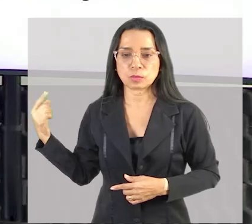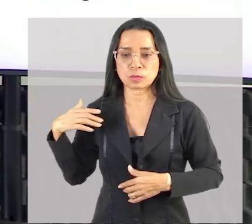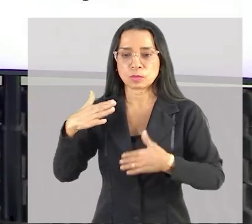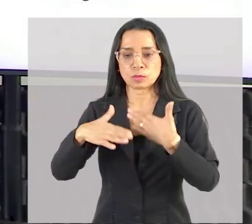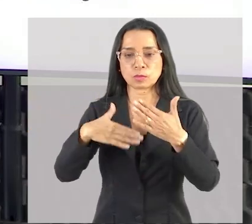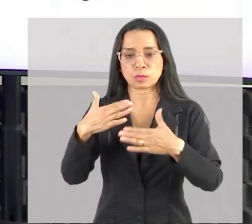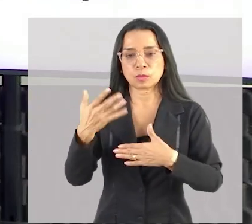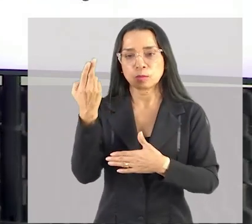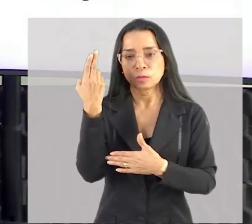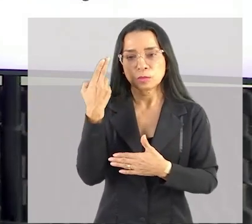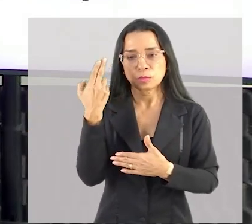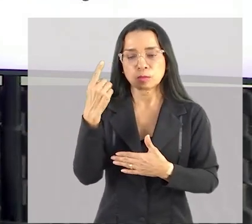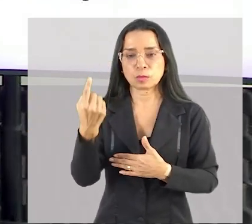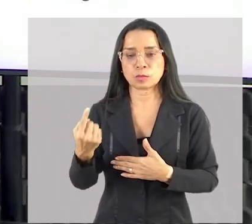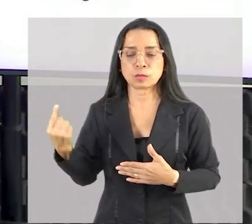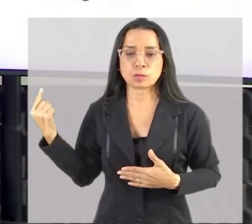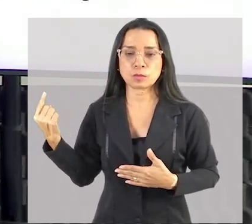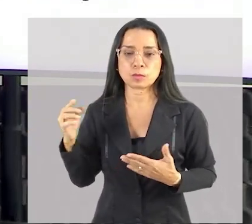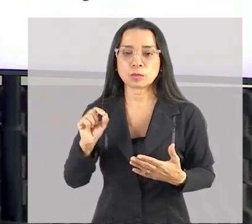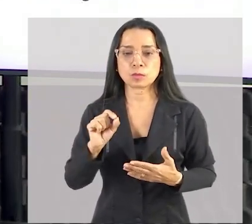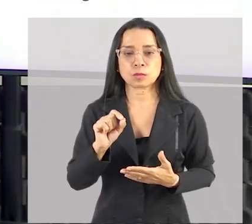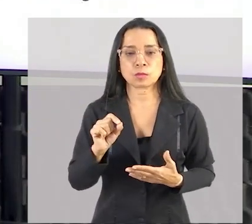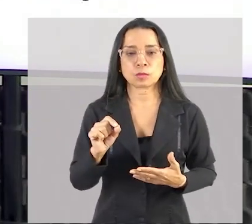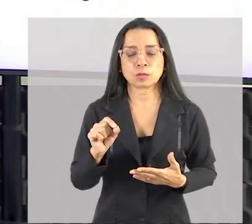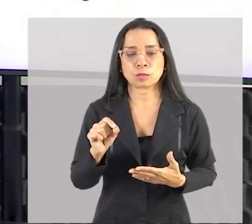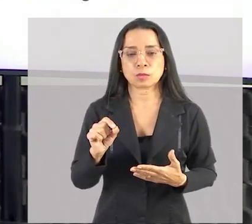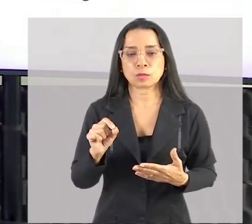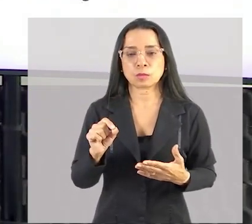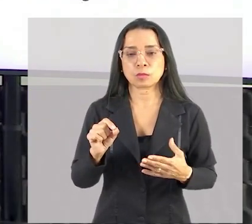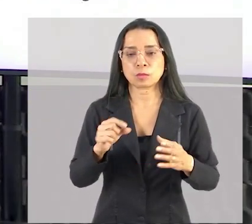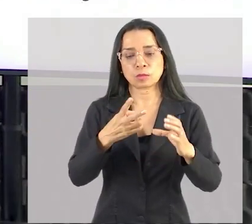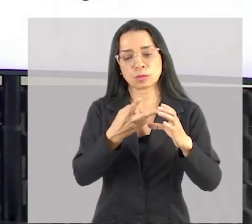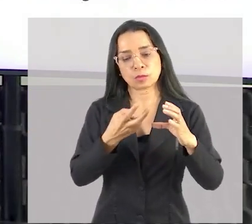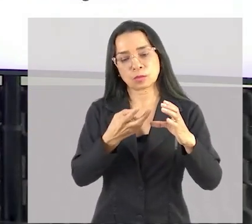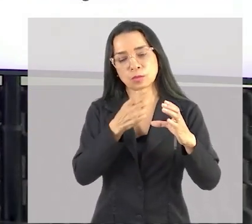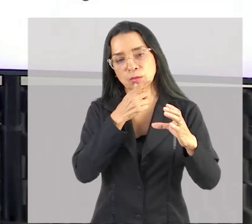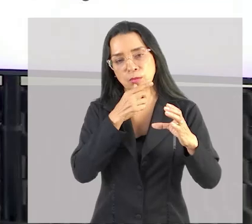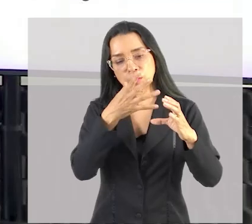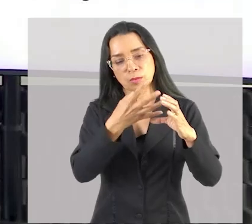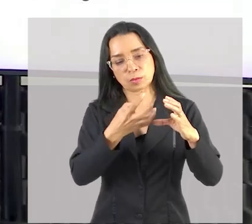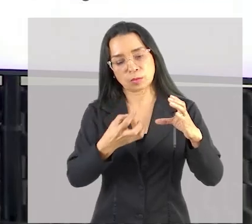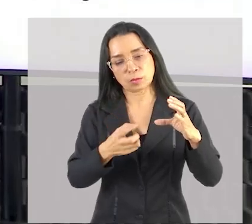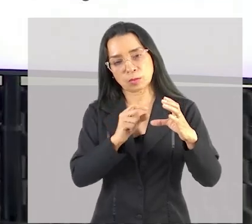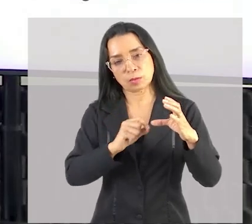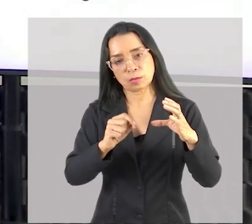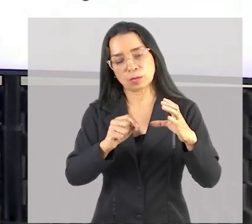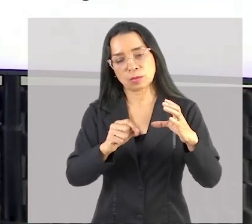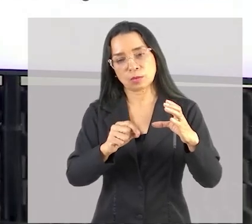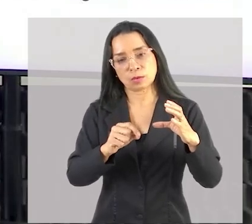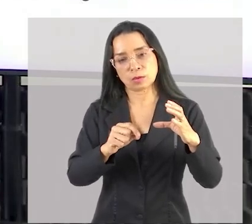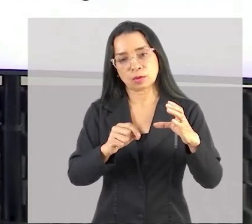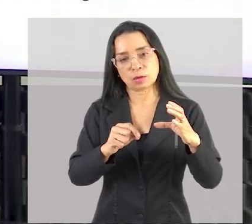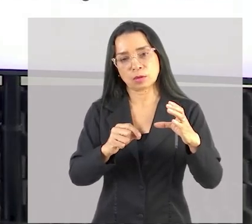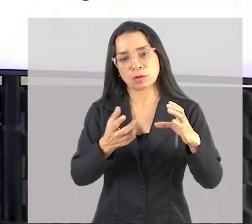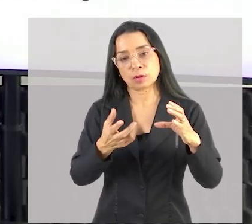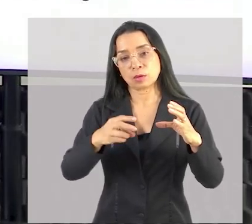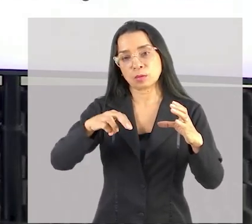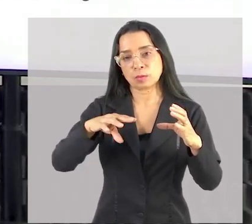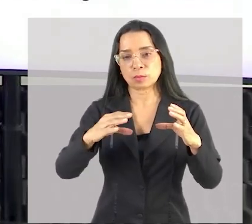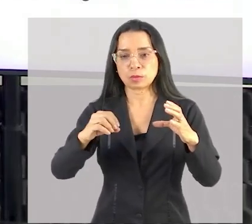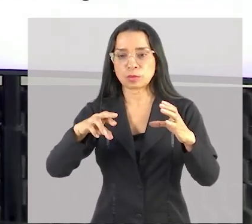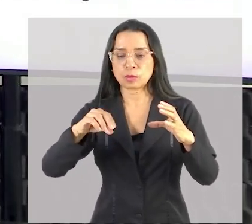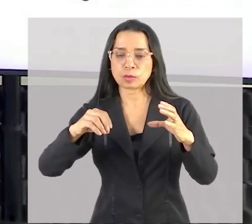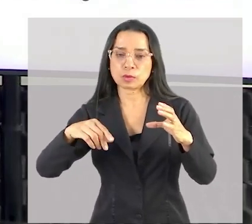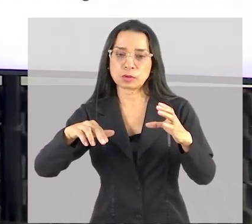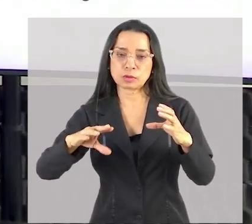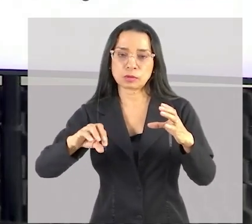normal. Então, com isso, como a água começa a sair daqui, os micro-organismos não conseguem se desenvolver.